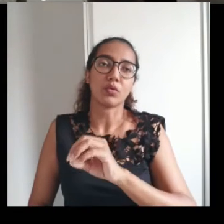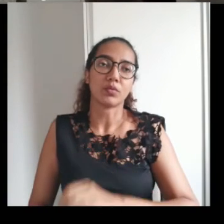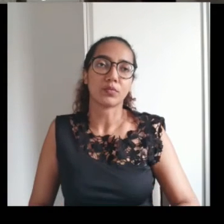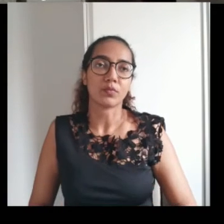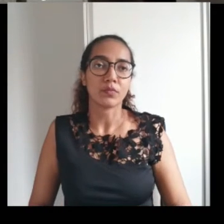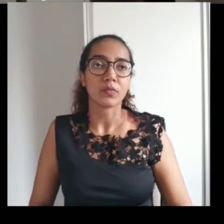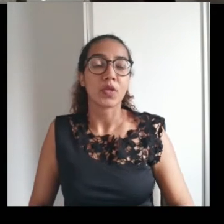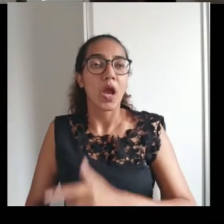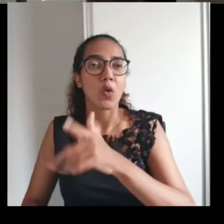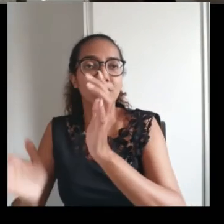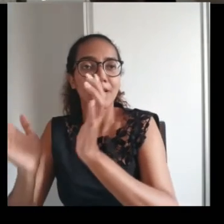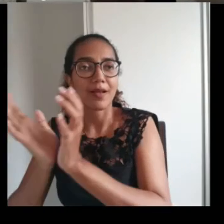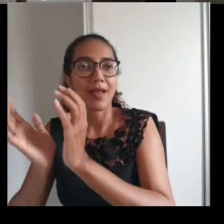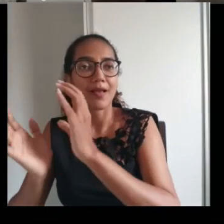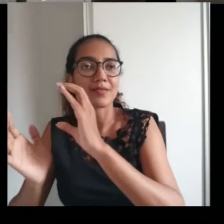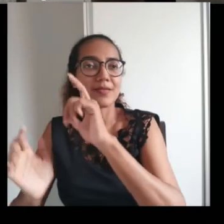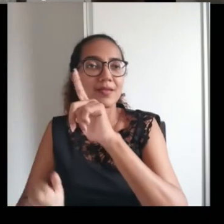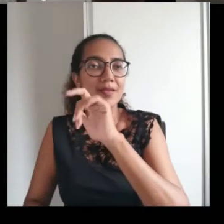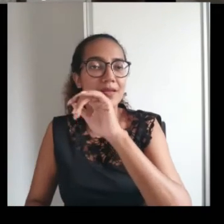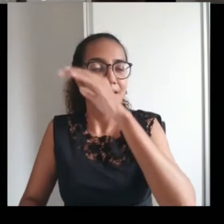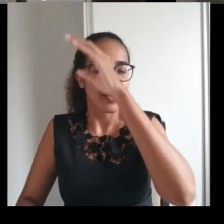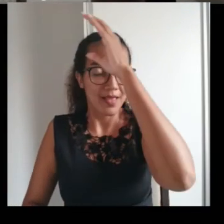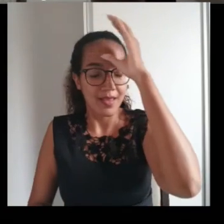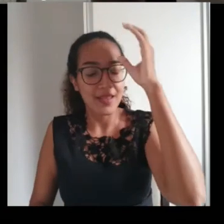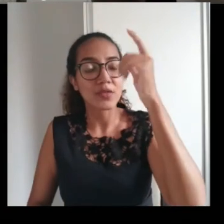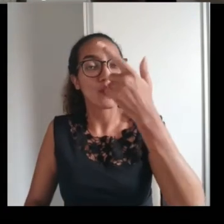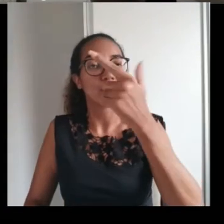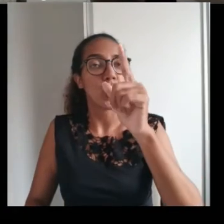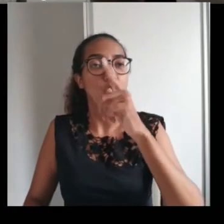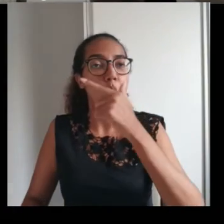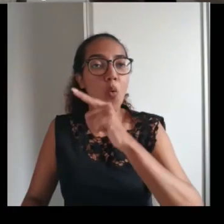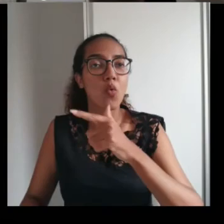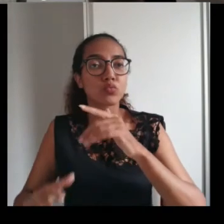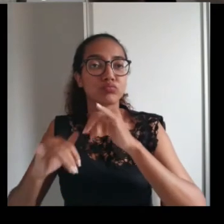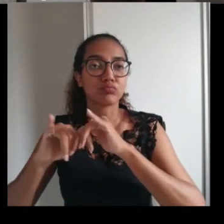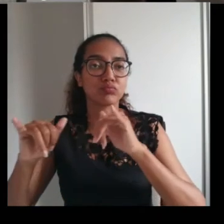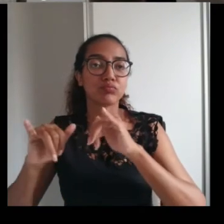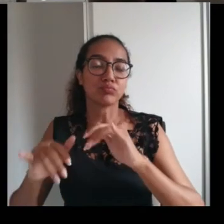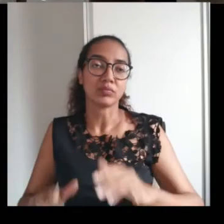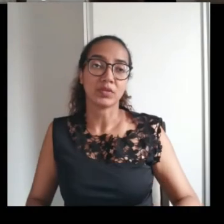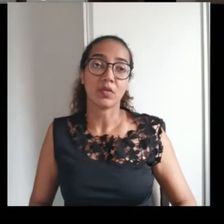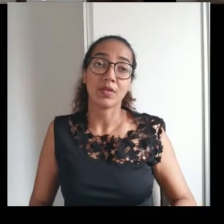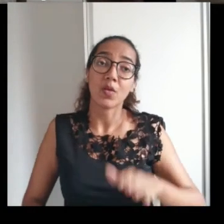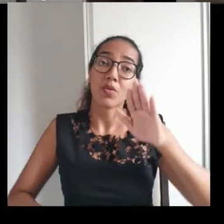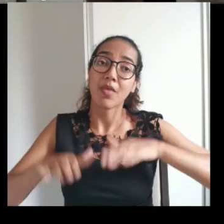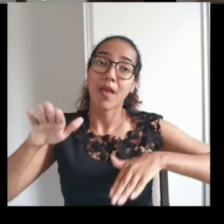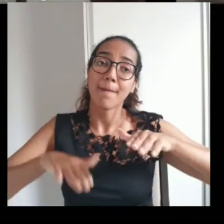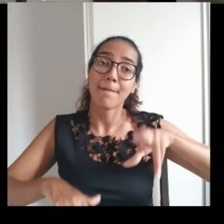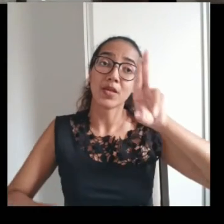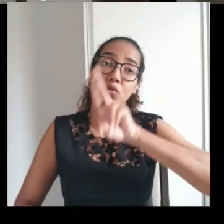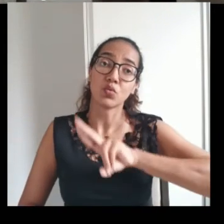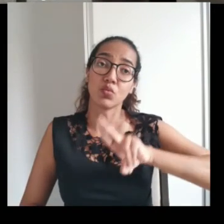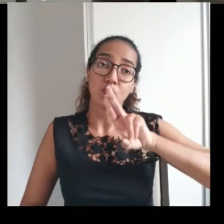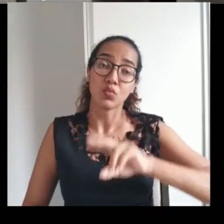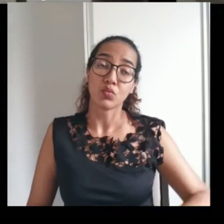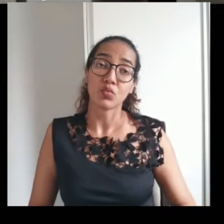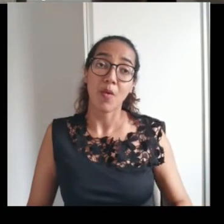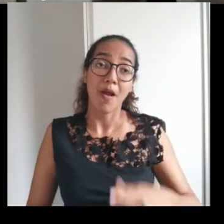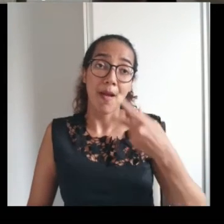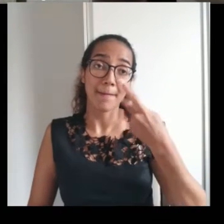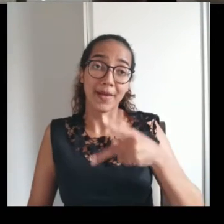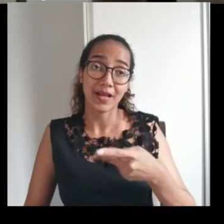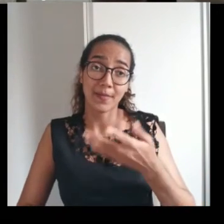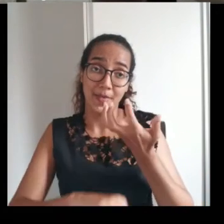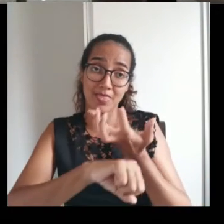Tá? Então, isso depende muito do tamanho da aplicação. Para nossa, a aplicação da disciplina, eu diria